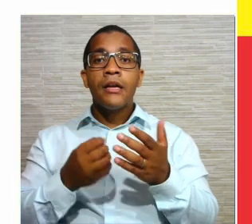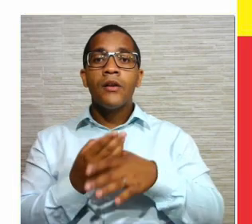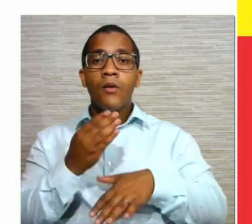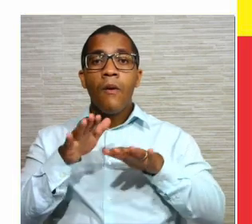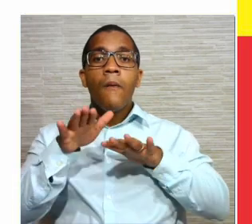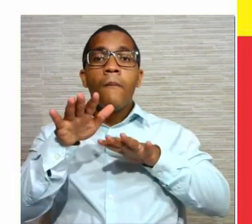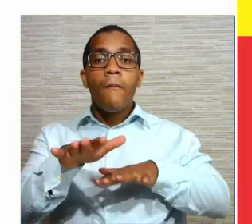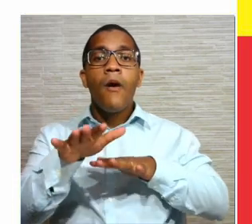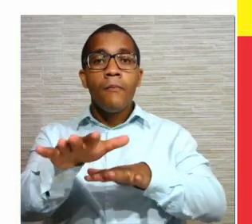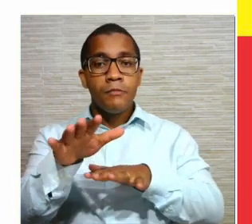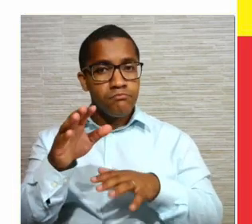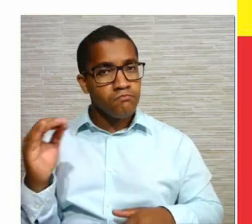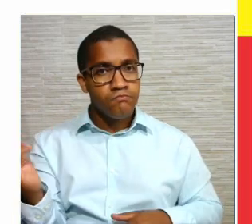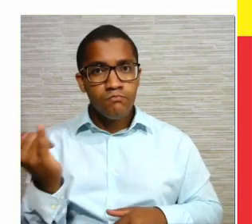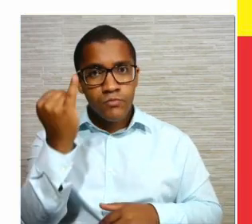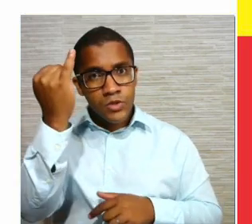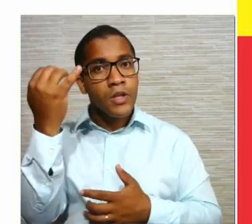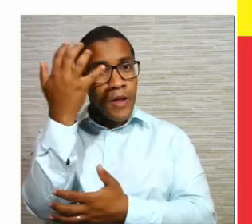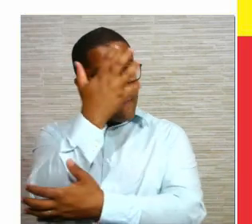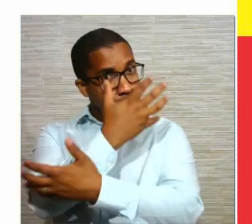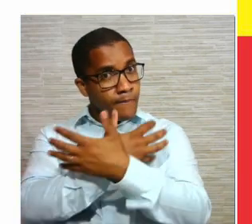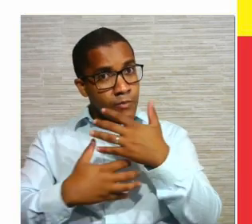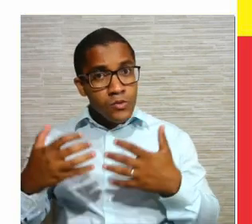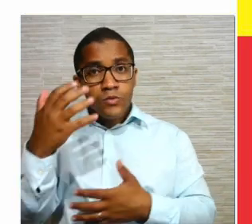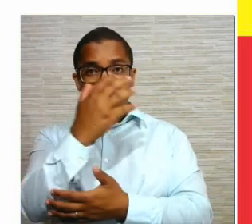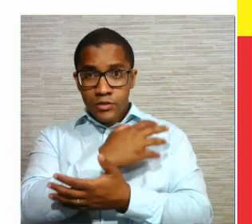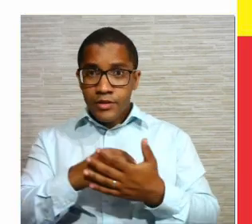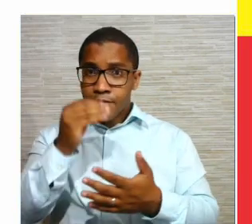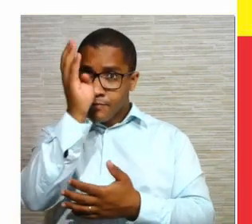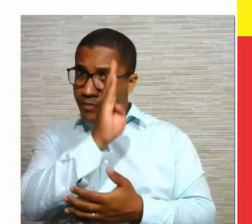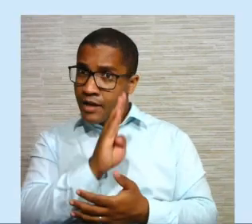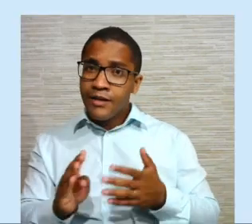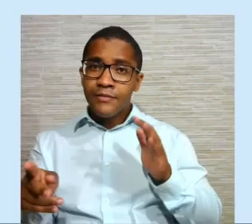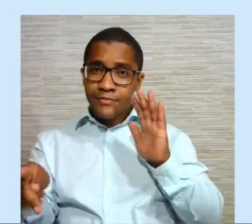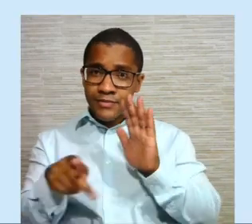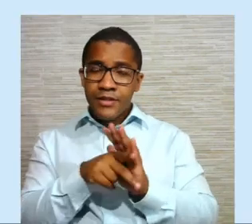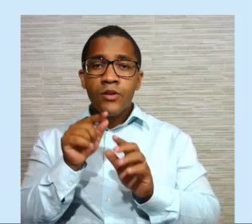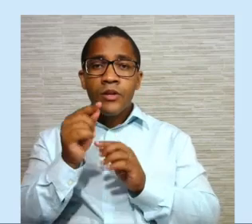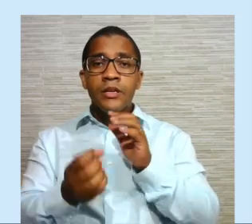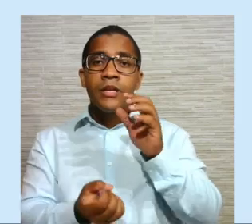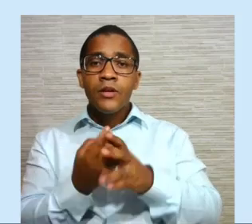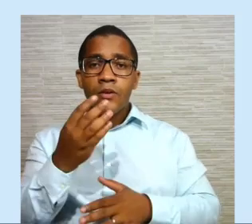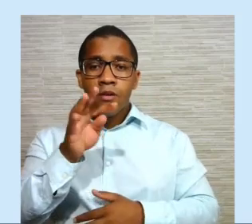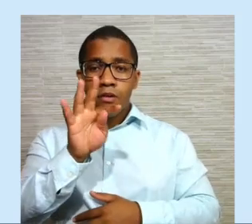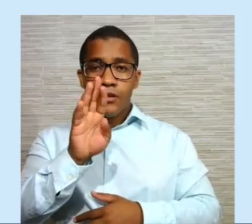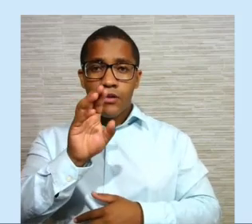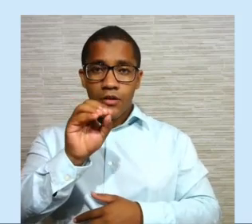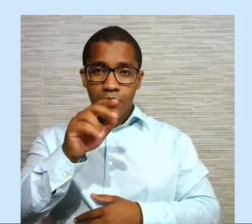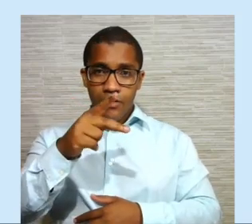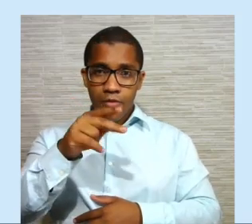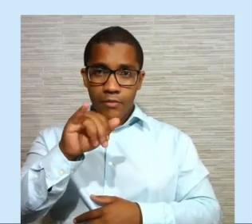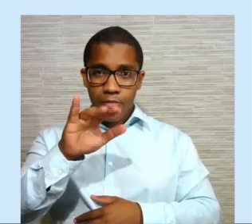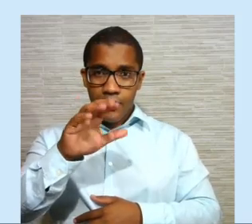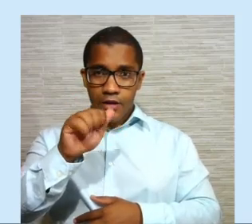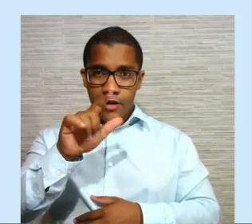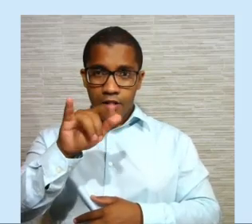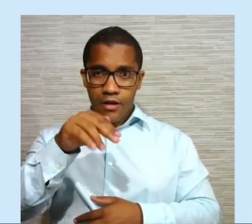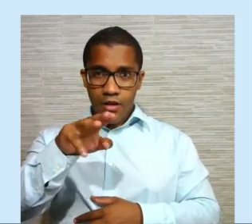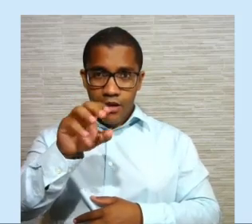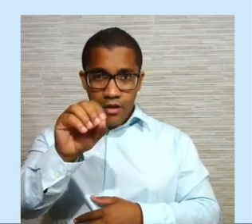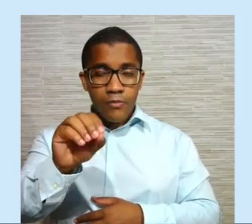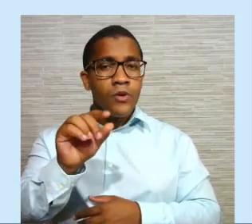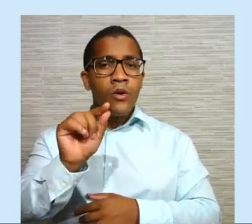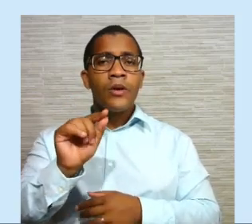movimento muito importante da nossa música, né, que foi aí quando surgiu também o tropicalismo, né, que o tropicalismo